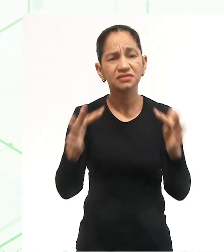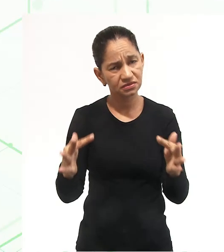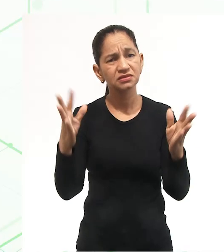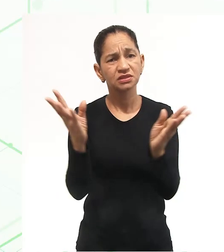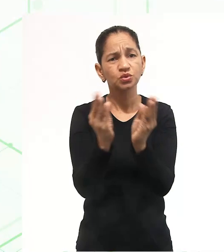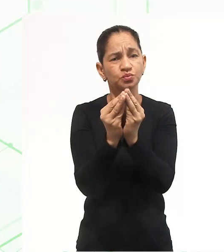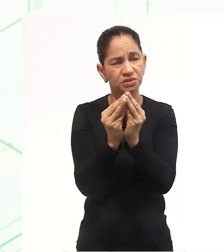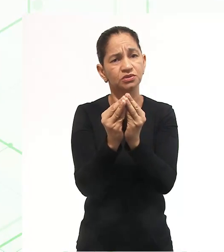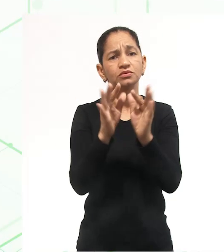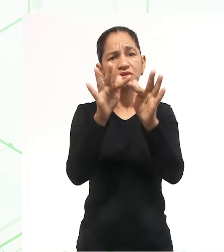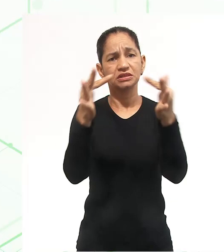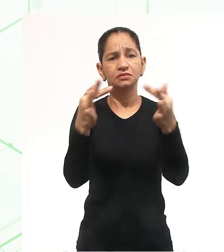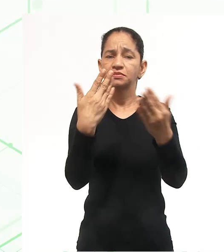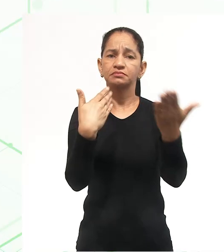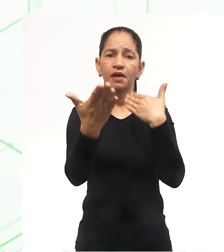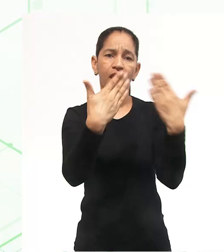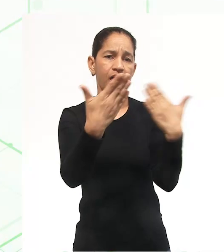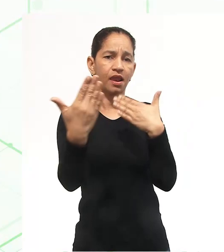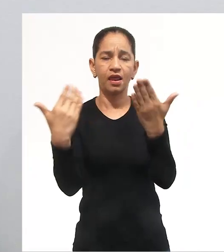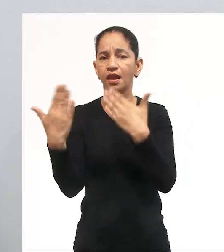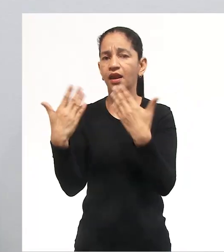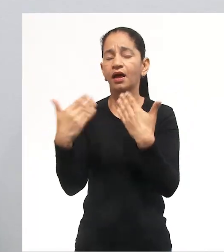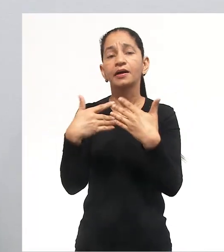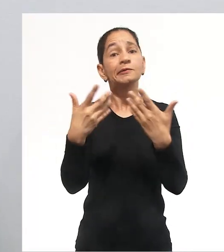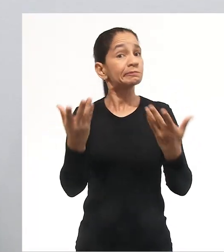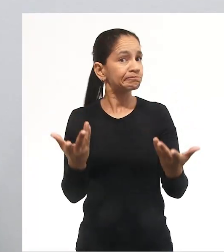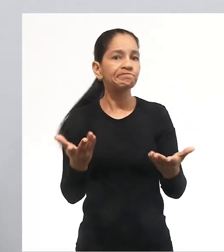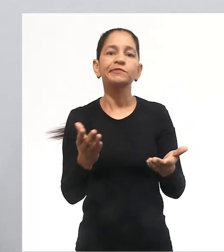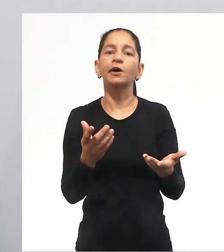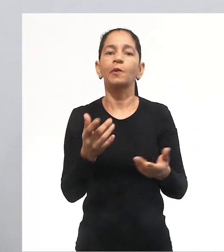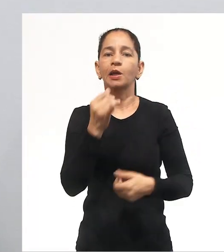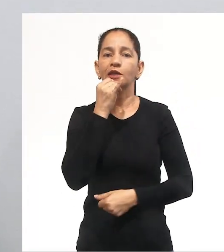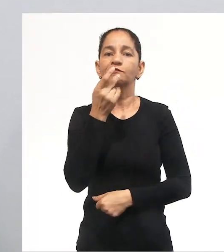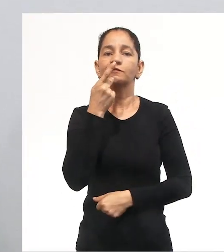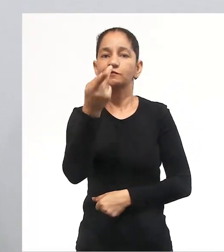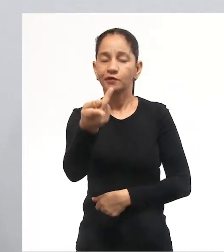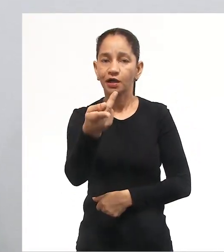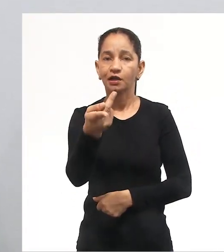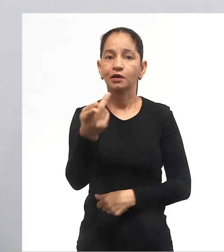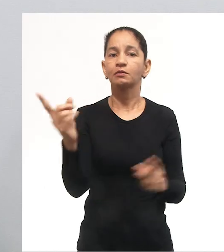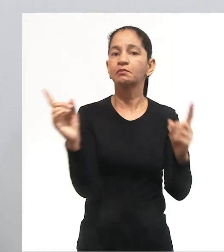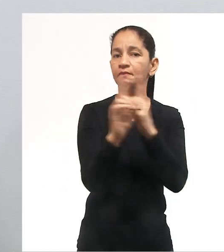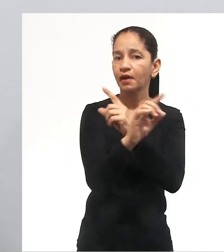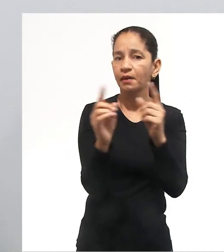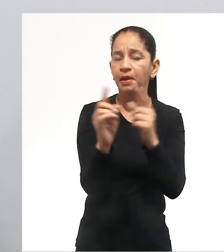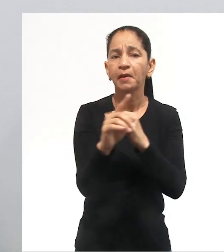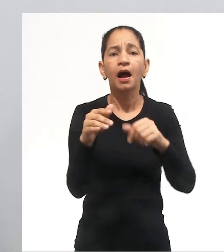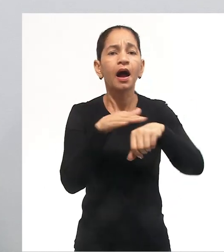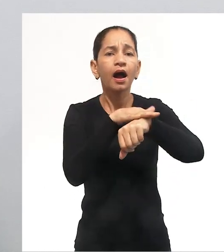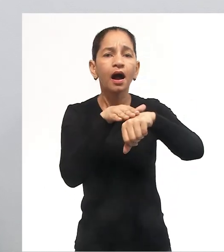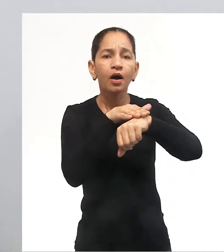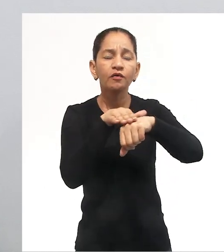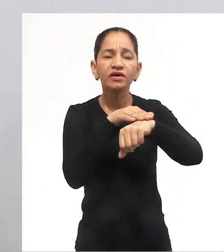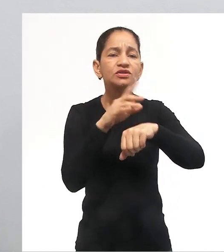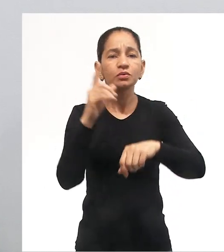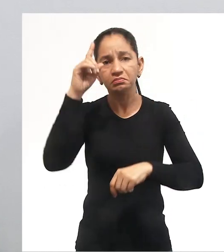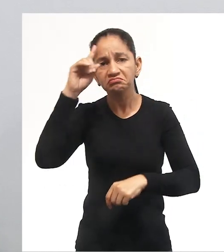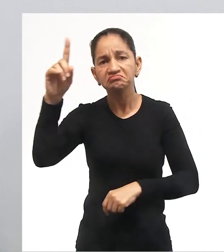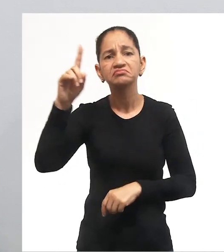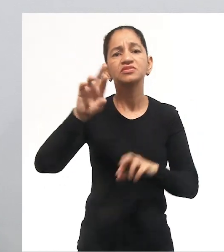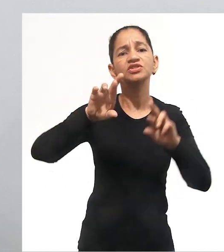digamos assim, para conversar aqui com vocês. Eles conversam, dialogam, para